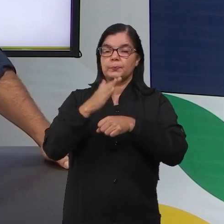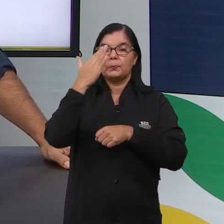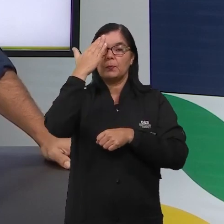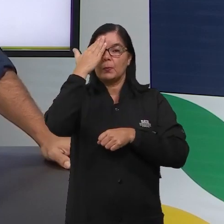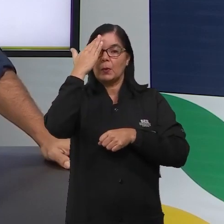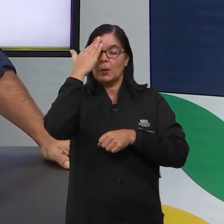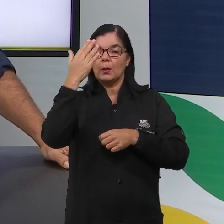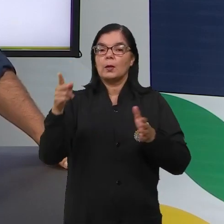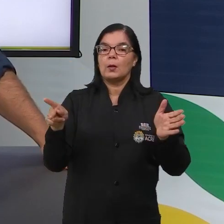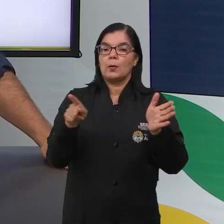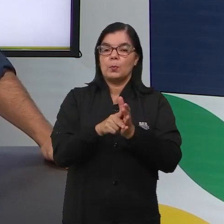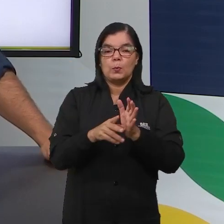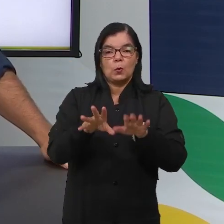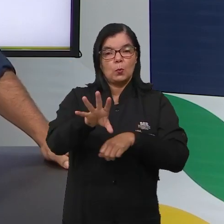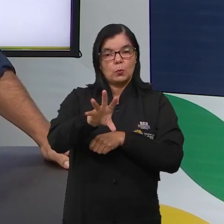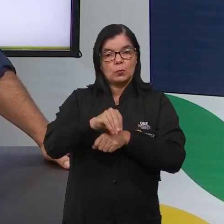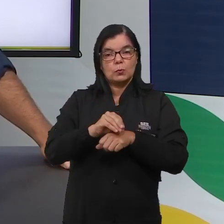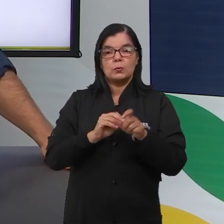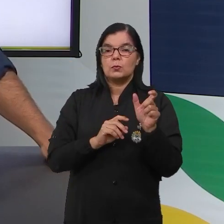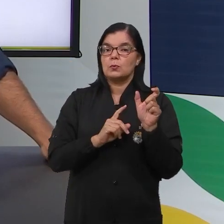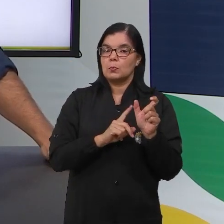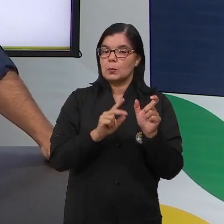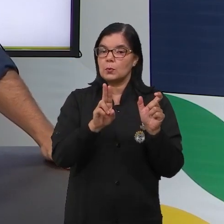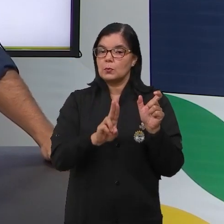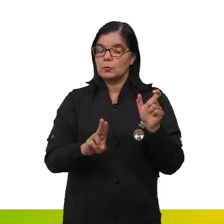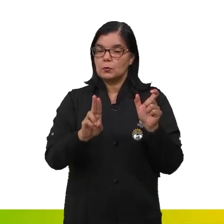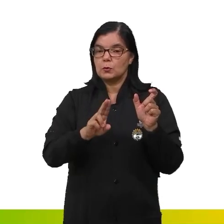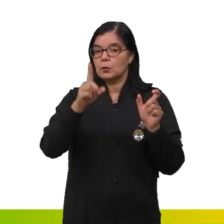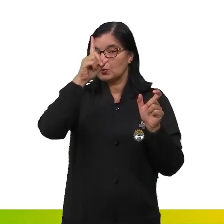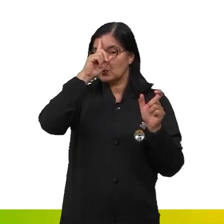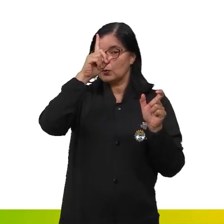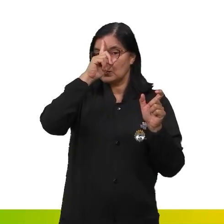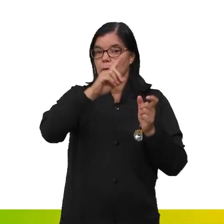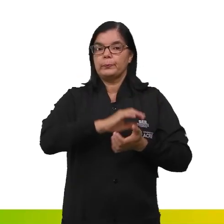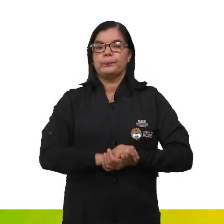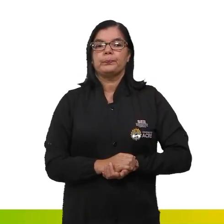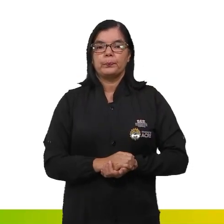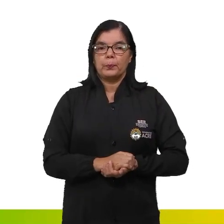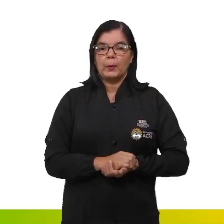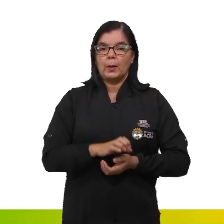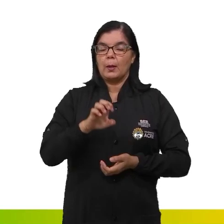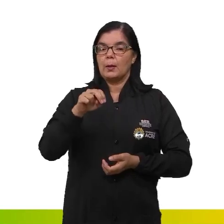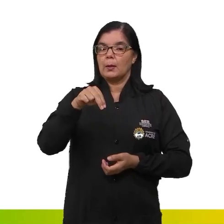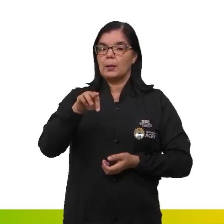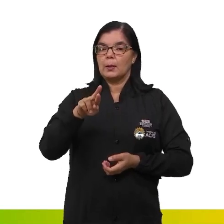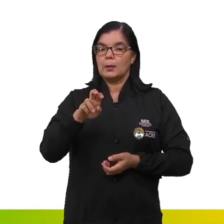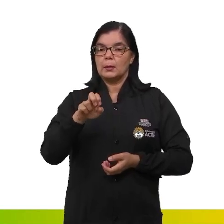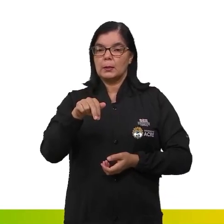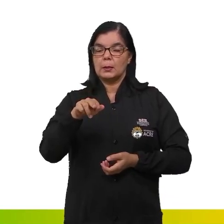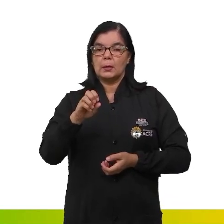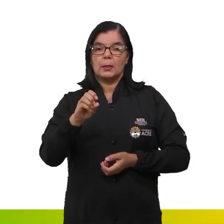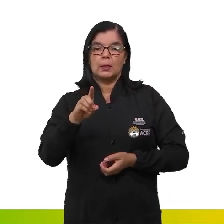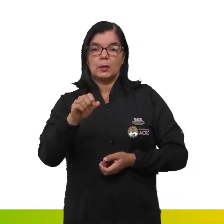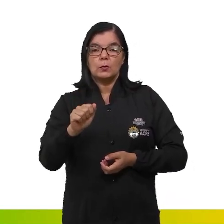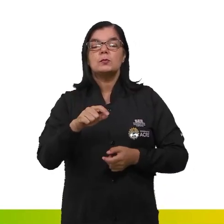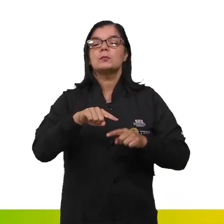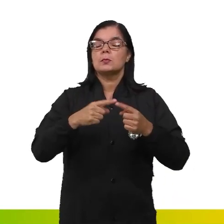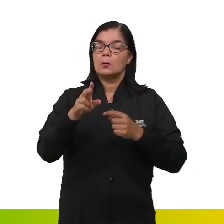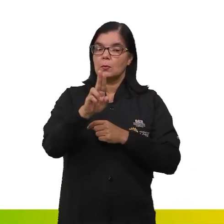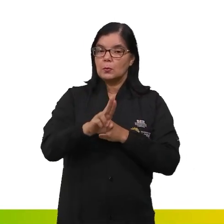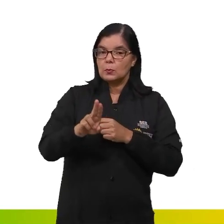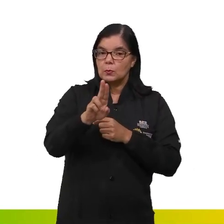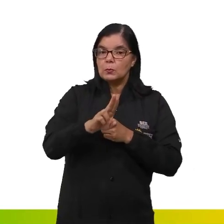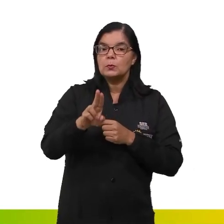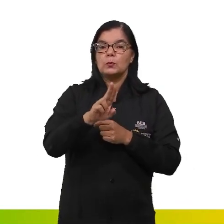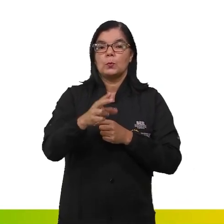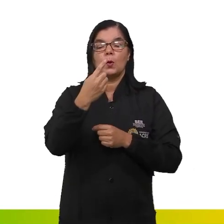entendimento e apropriação de palavras que a gente acaba utilizando no dia a dia. Equipe, treinador, são amplamente